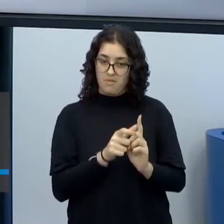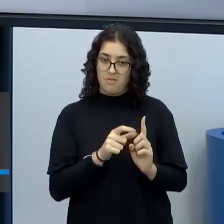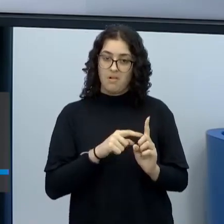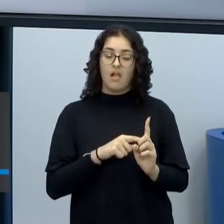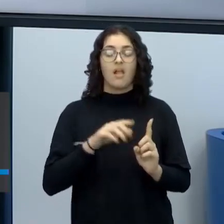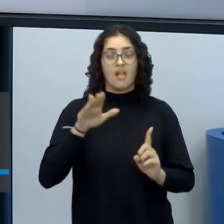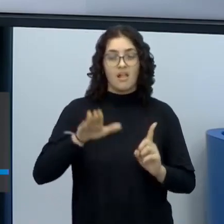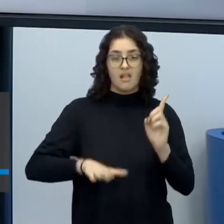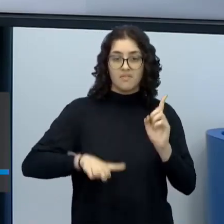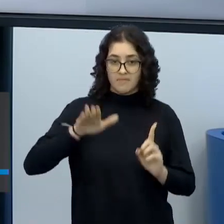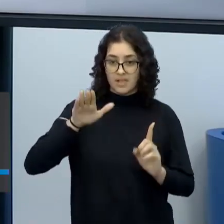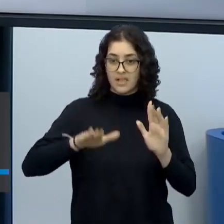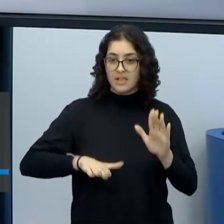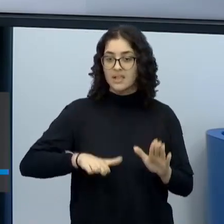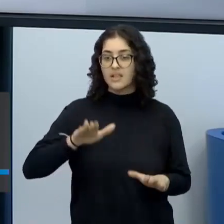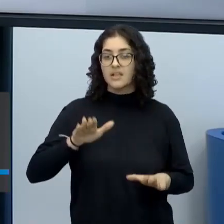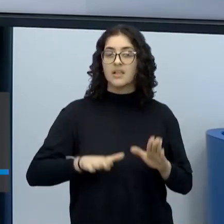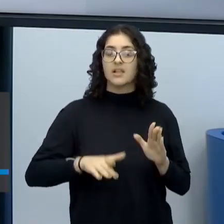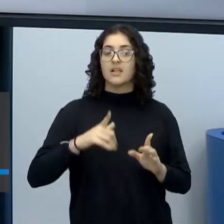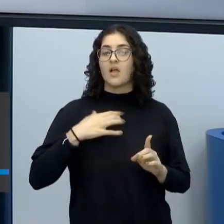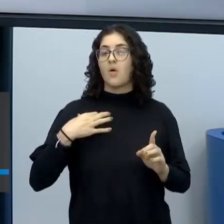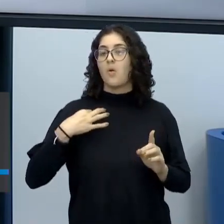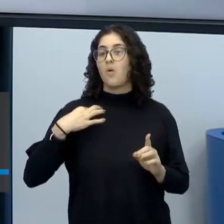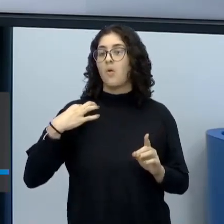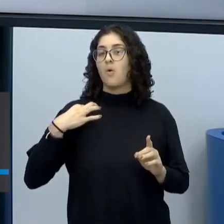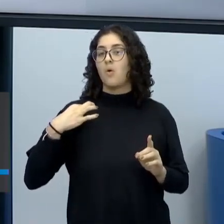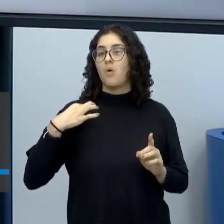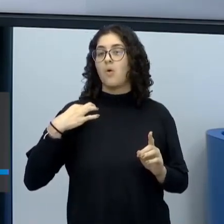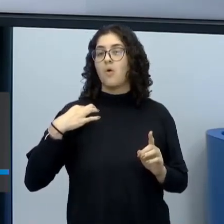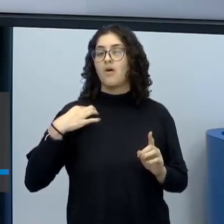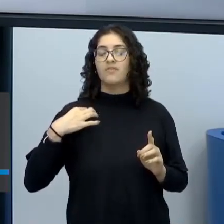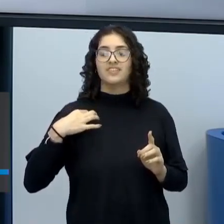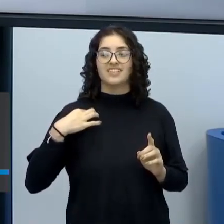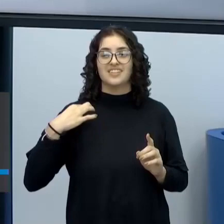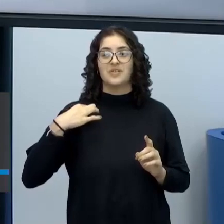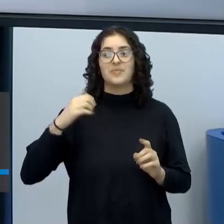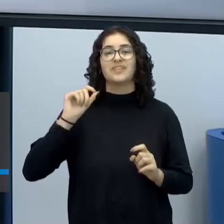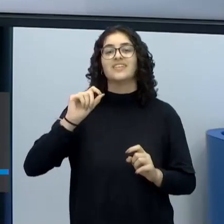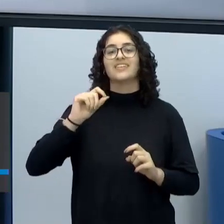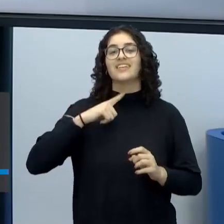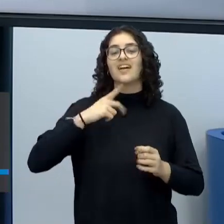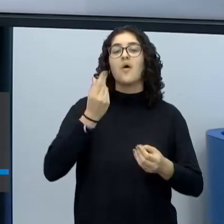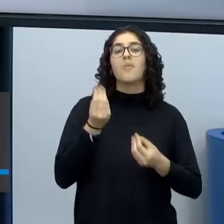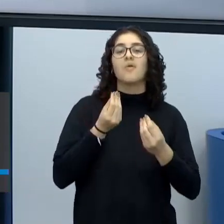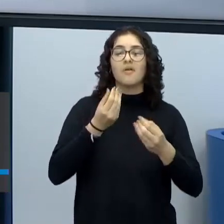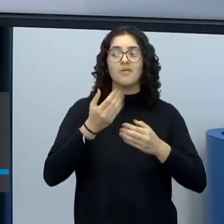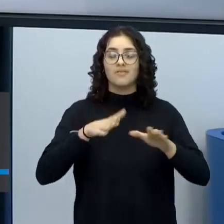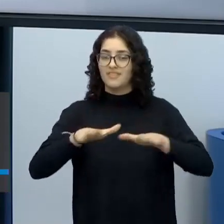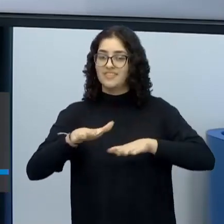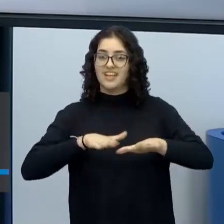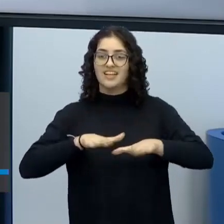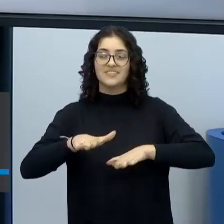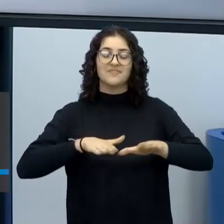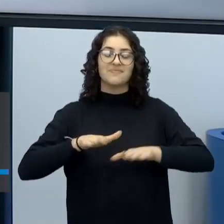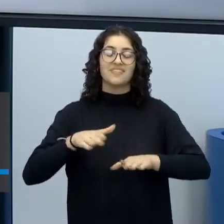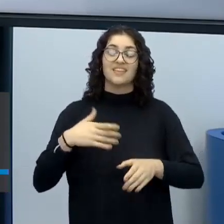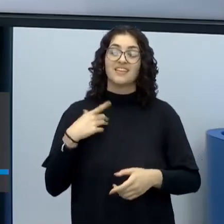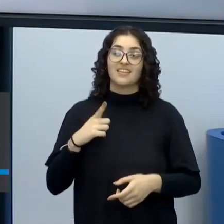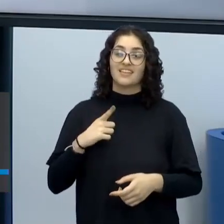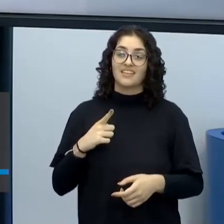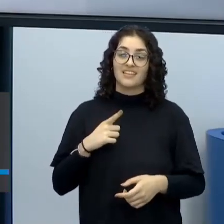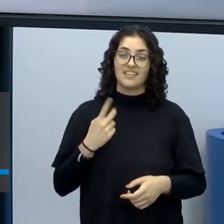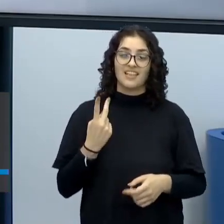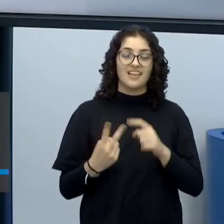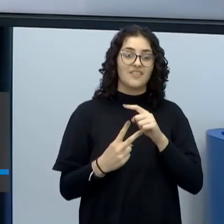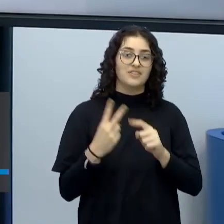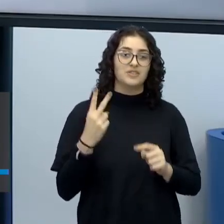às vezes, tá, Osmar? Ele tem mais de uma fantasia. O que é fantasia? Mais de uma posição. Então, se a gente pegar o gatinho, aquele gatinho mesmo padrão, ele tem pelo